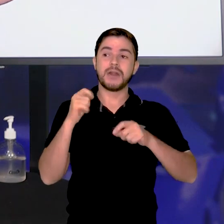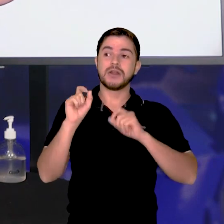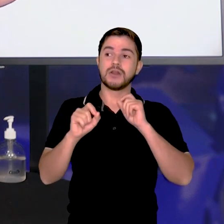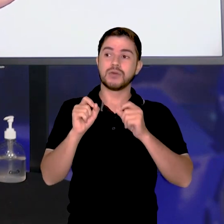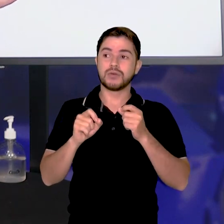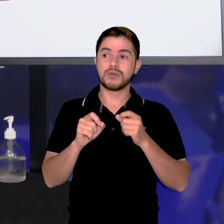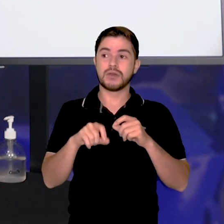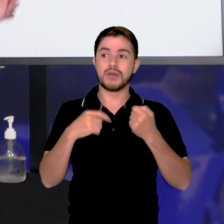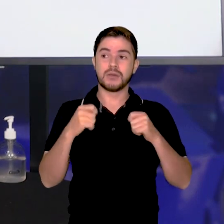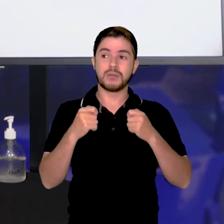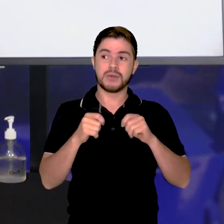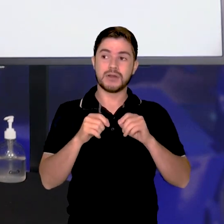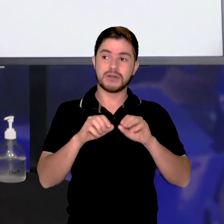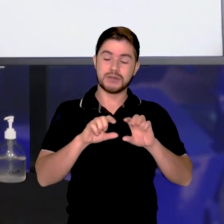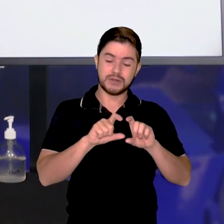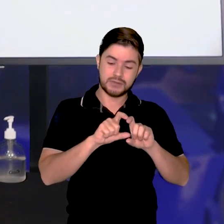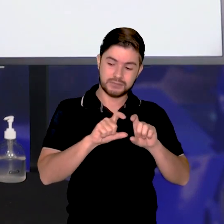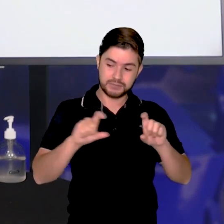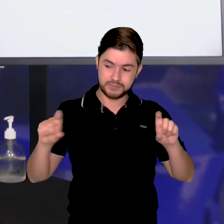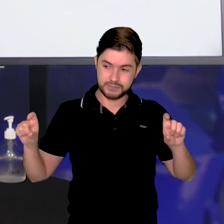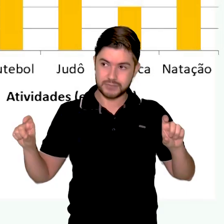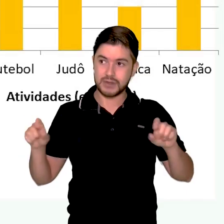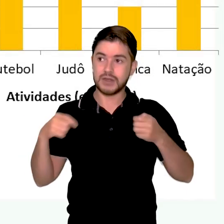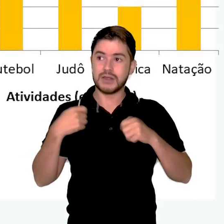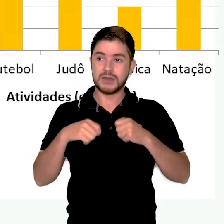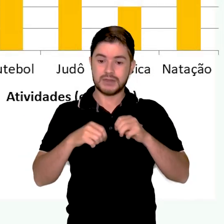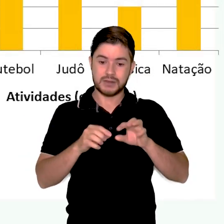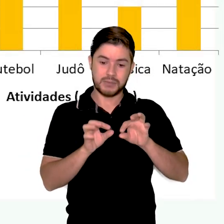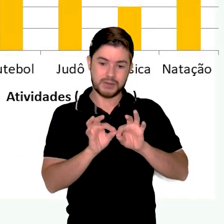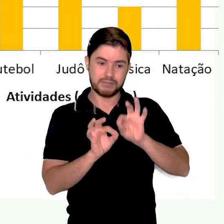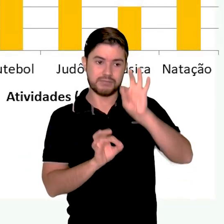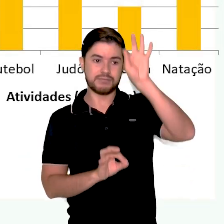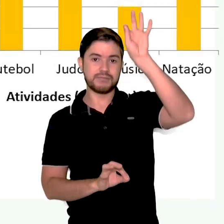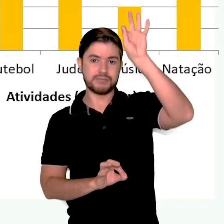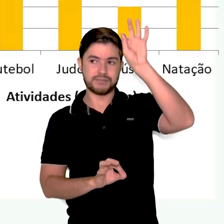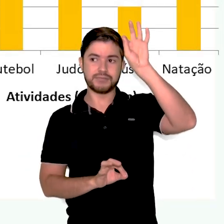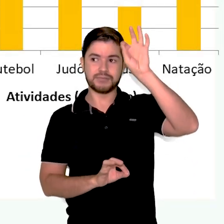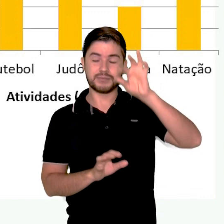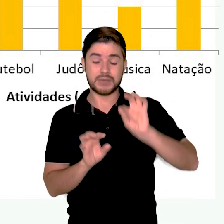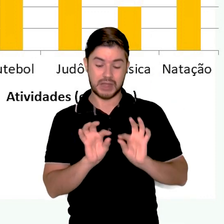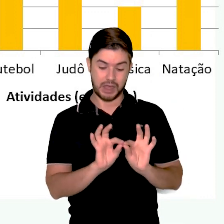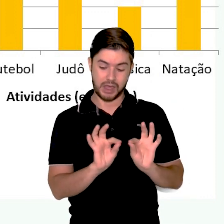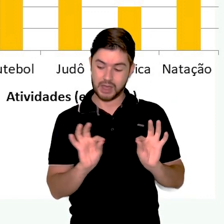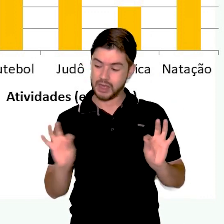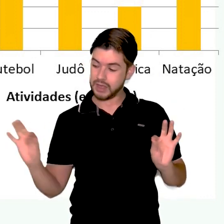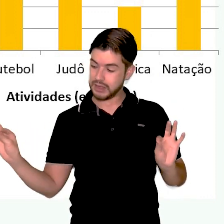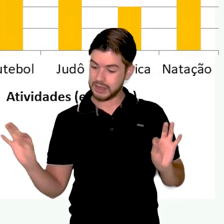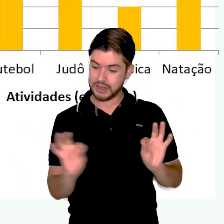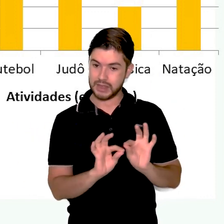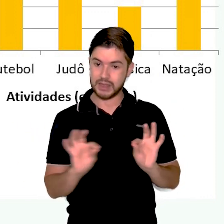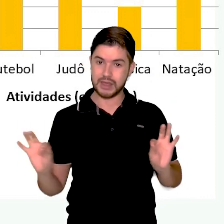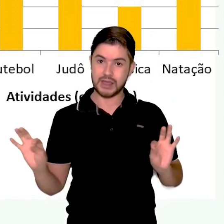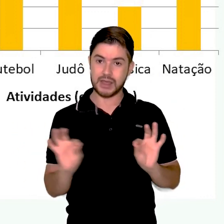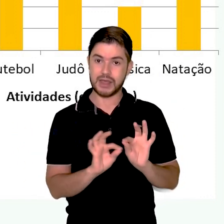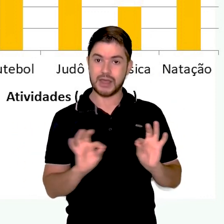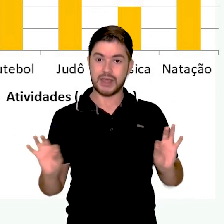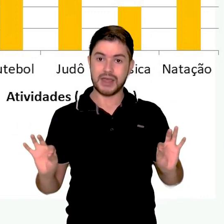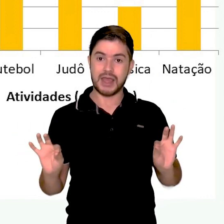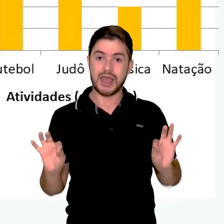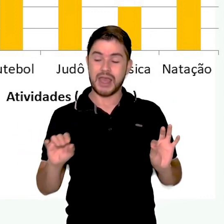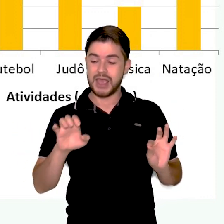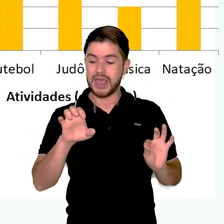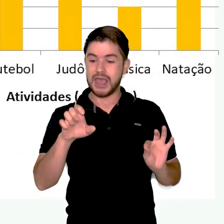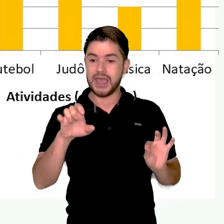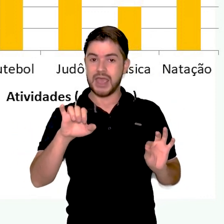na vertical e uma reta na horizontal. A reta na horizontal, que é a reta deitada, a gente vai chamar de eixo X,